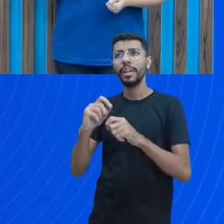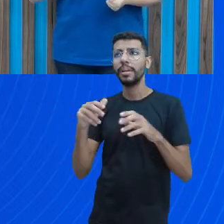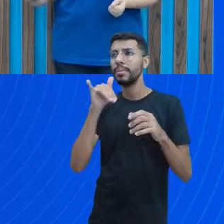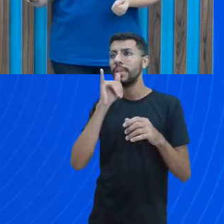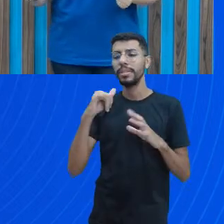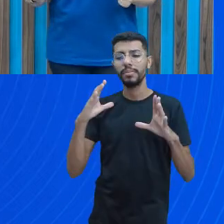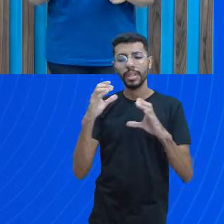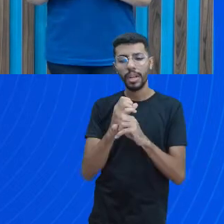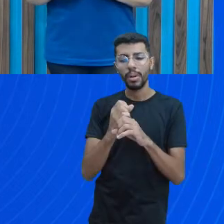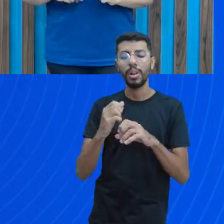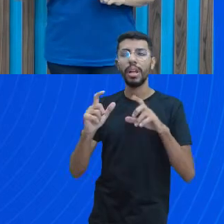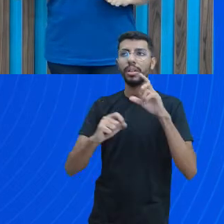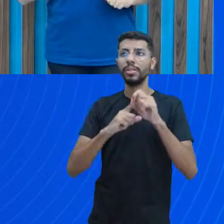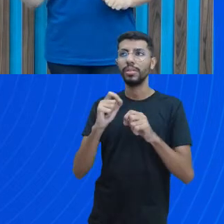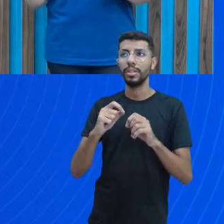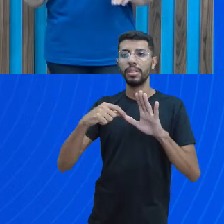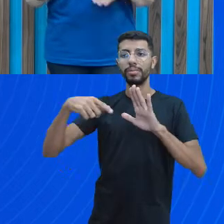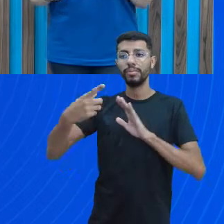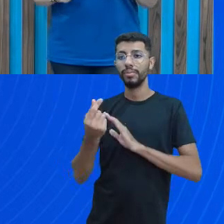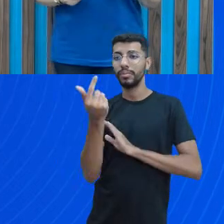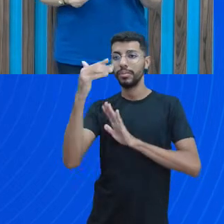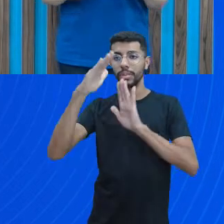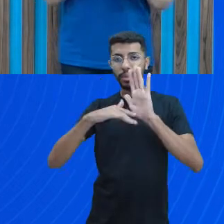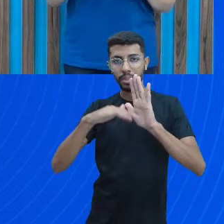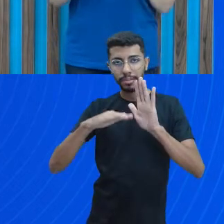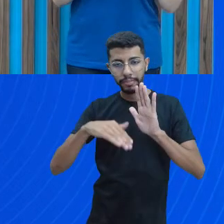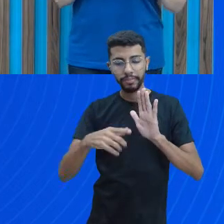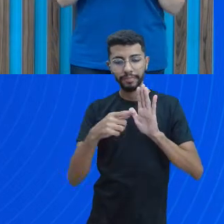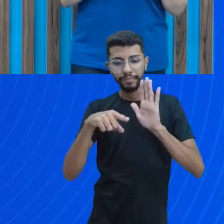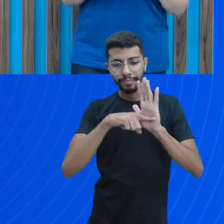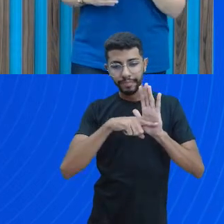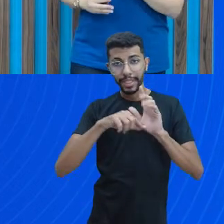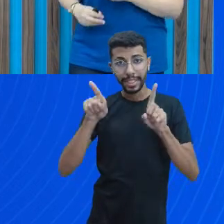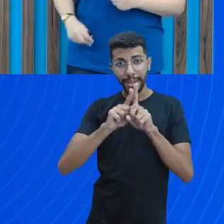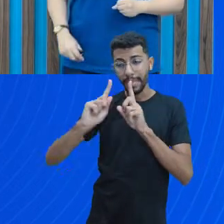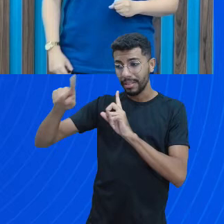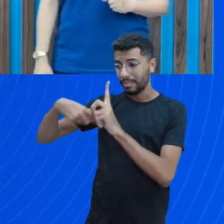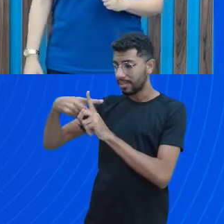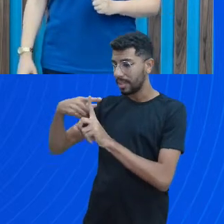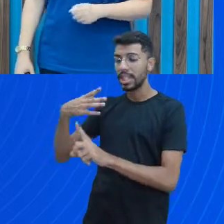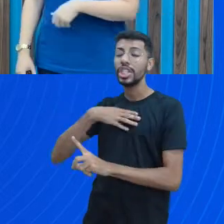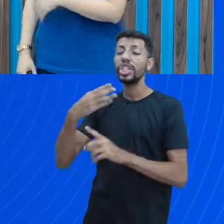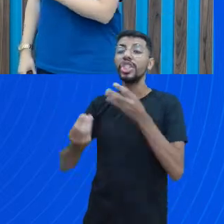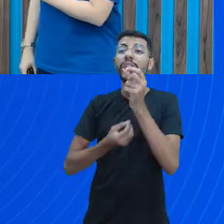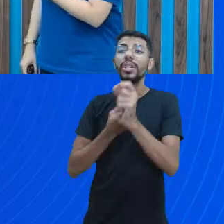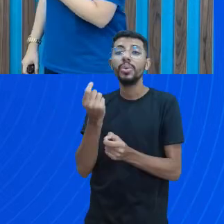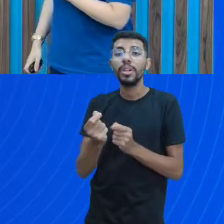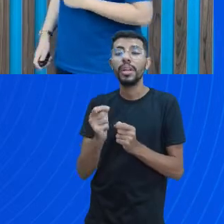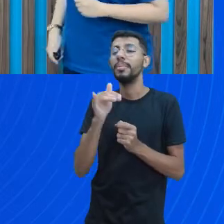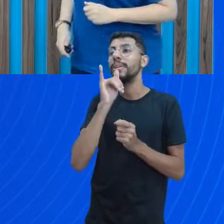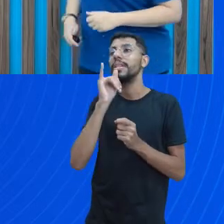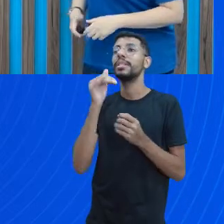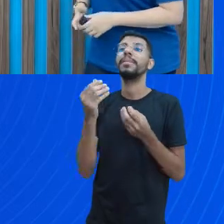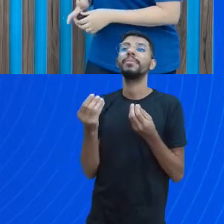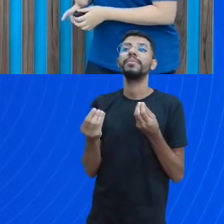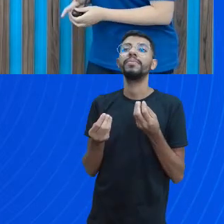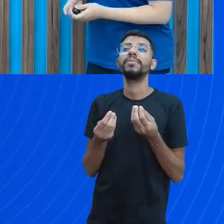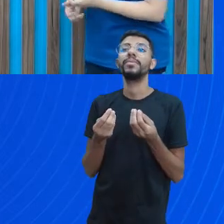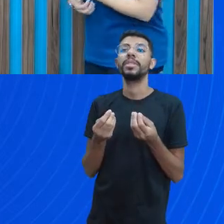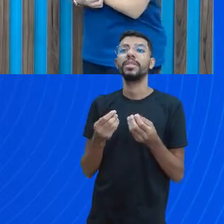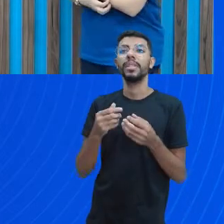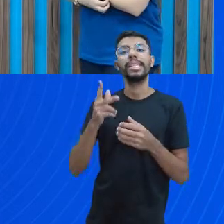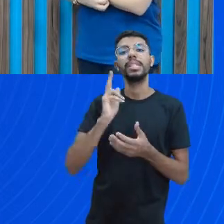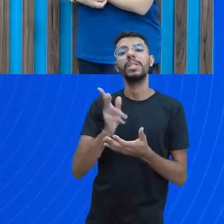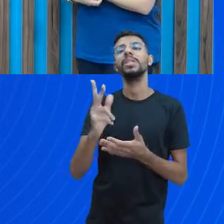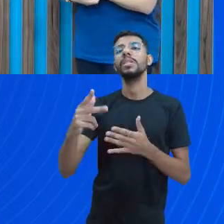esse esse desconto e esse acréscimo de maneira sucessiva aí nesses valores. Então, o que ele está dizendo aí? Ó, vamos